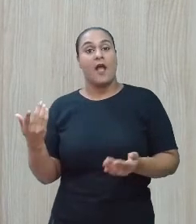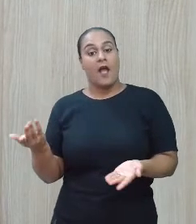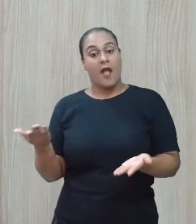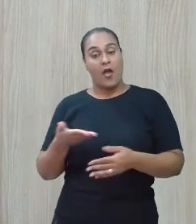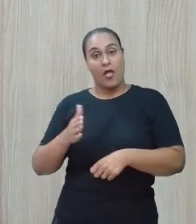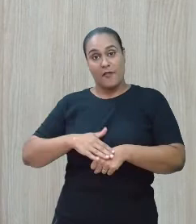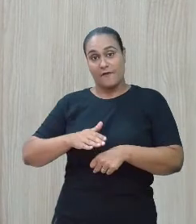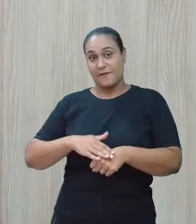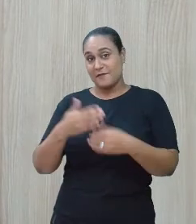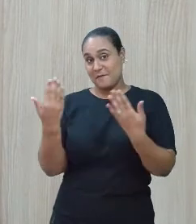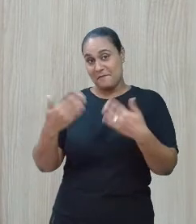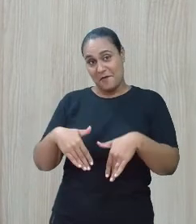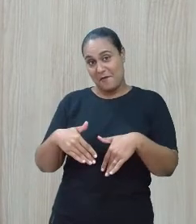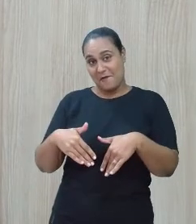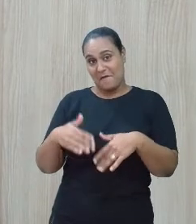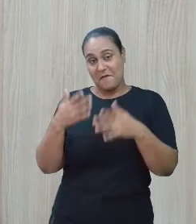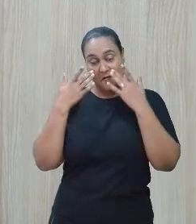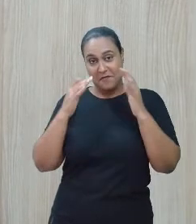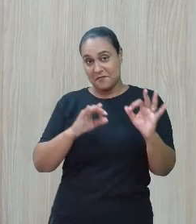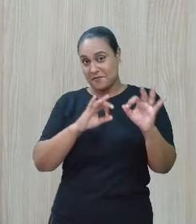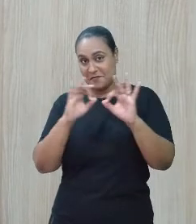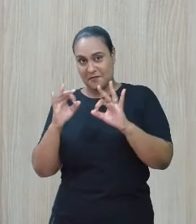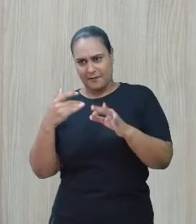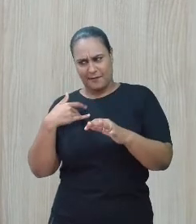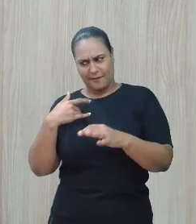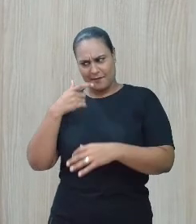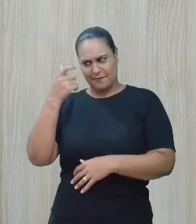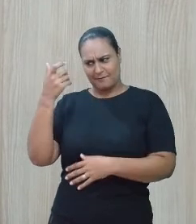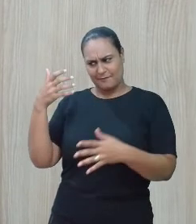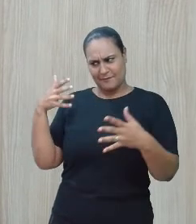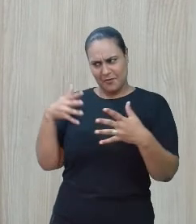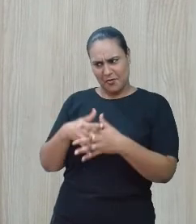sei como, fiquei confusa, mas está aqui, a galera está